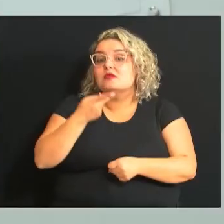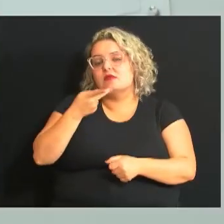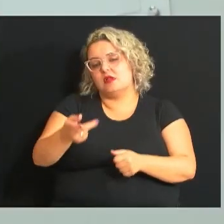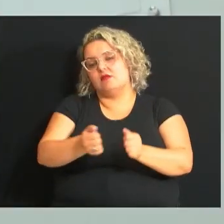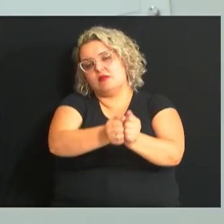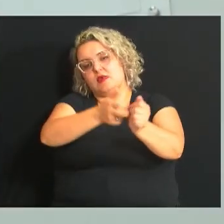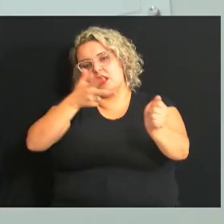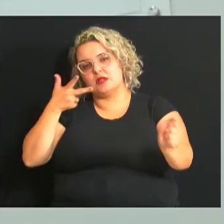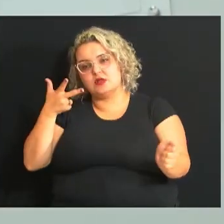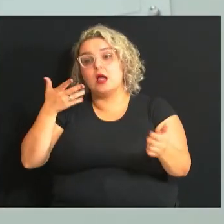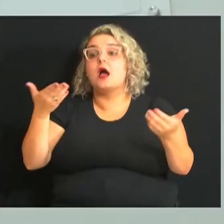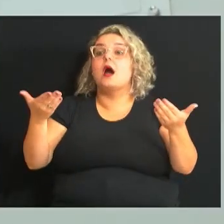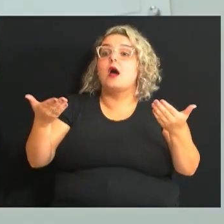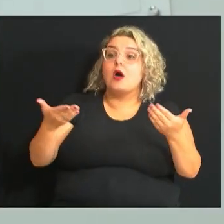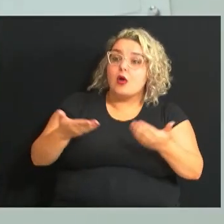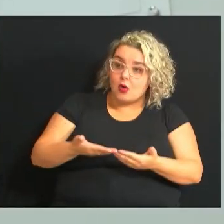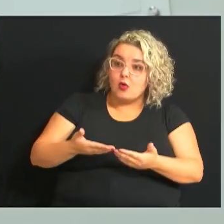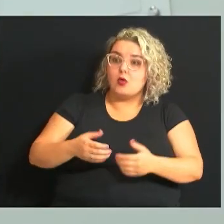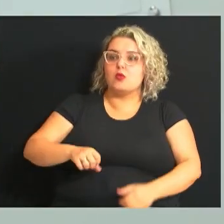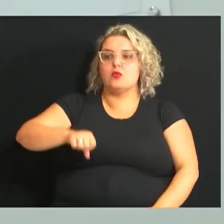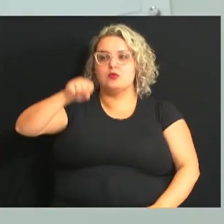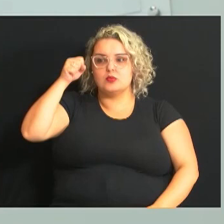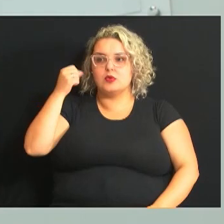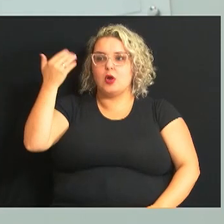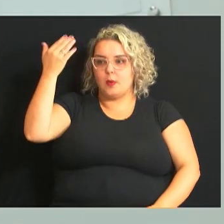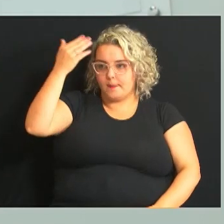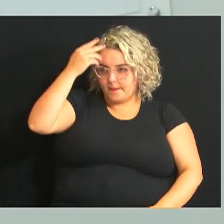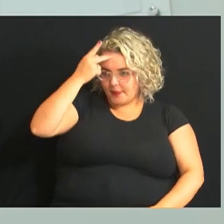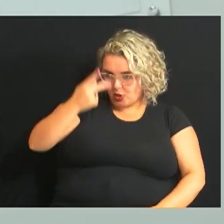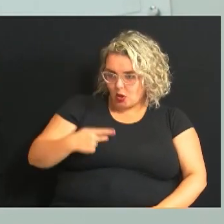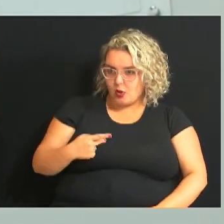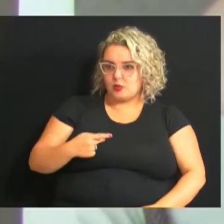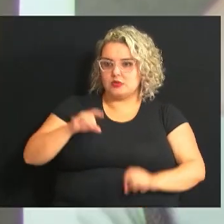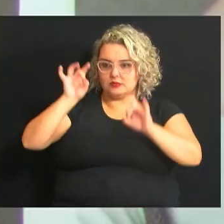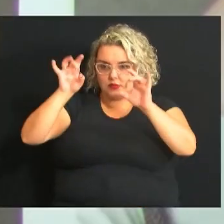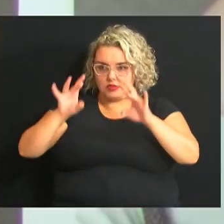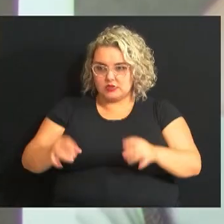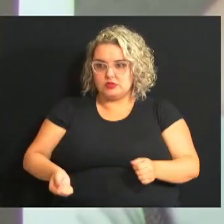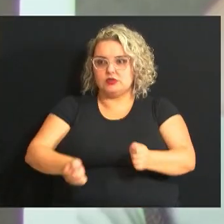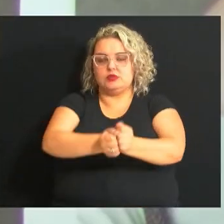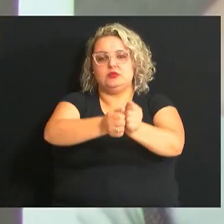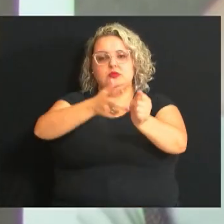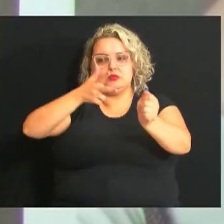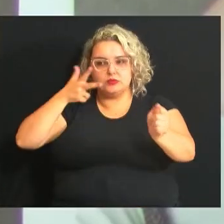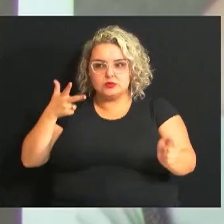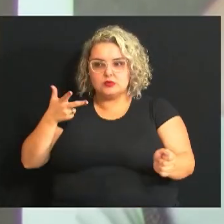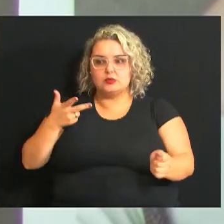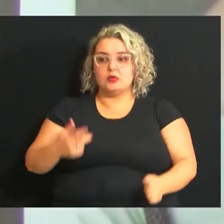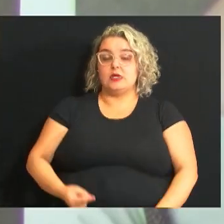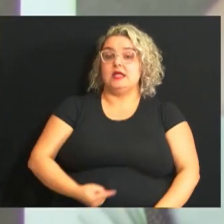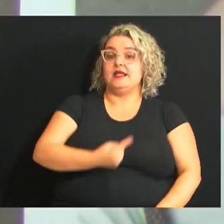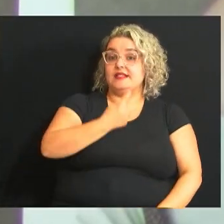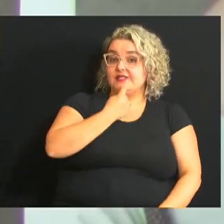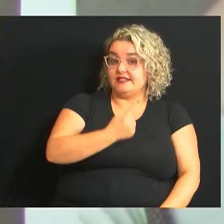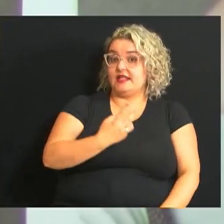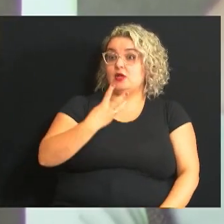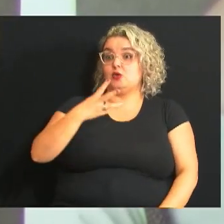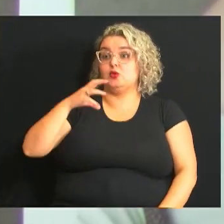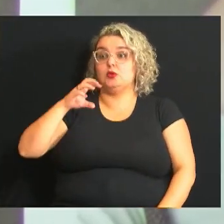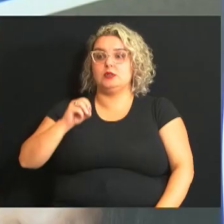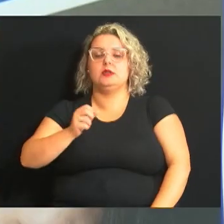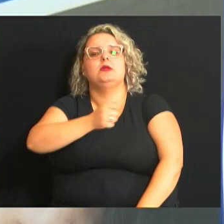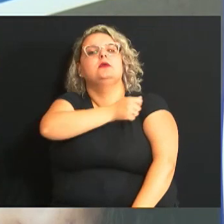agora, com o vestibular próprio e específico para os indígenas, nós temos tido aí no último ingresso, foram 130 alunos